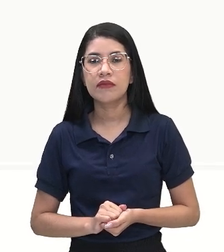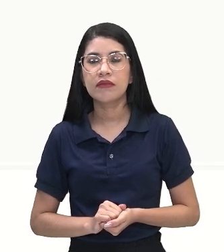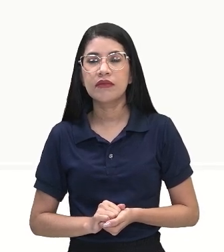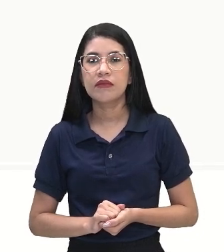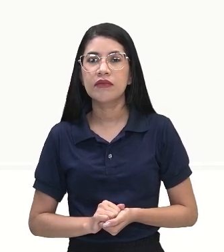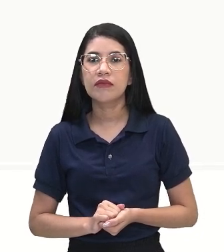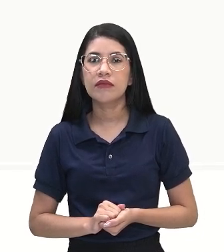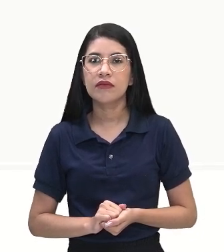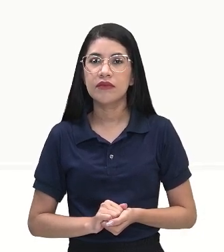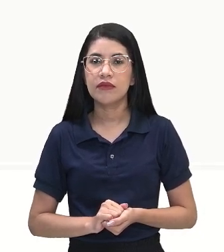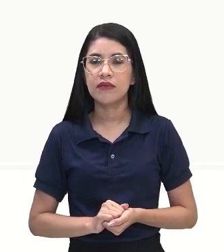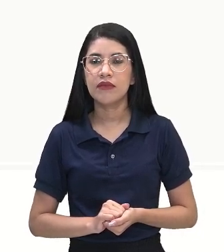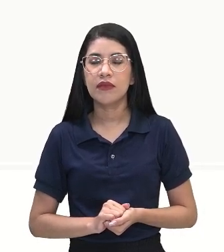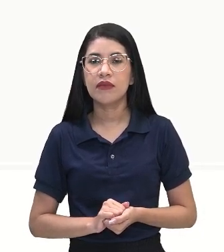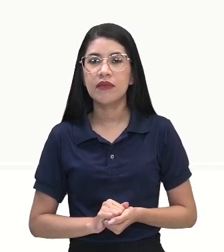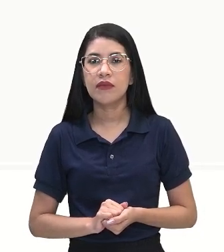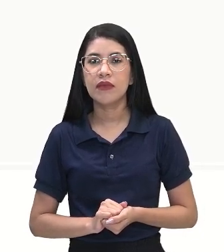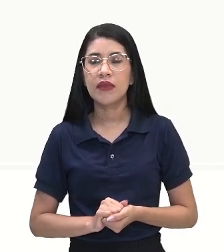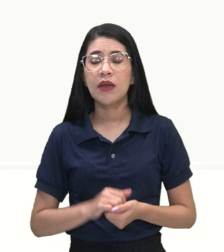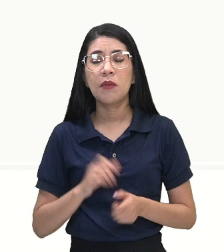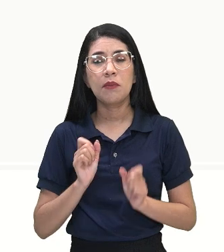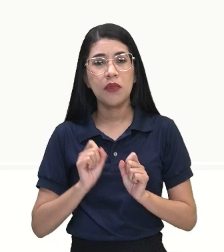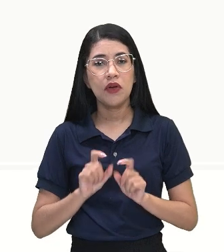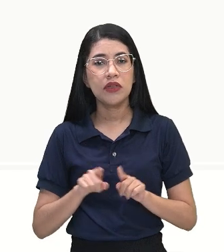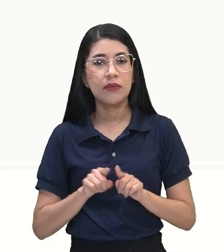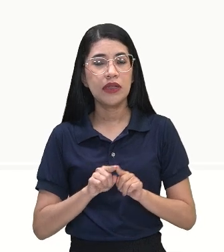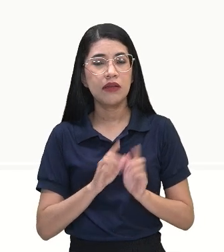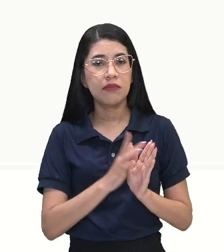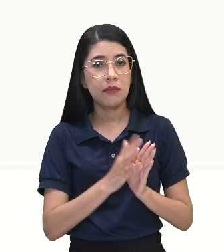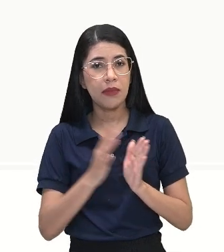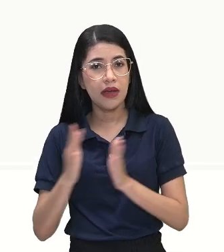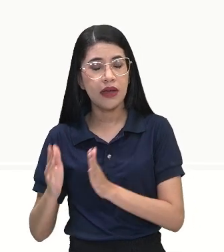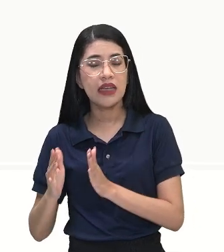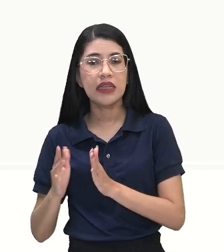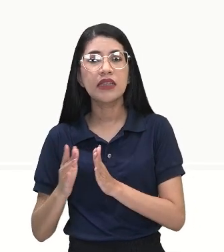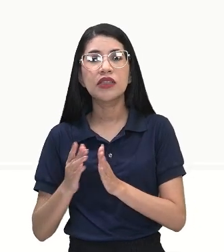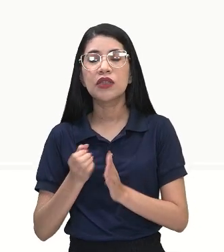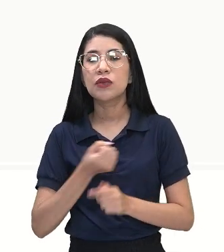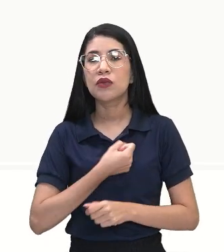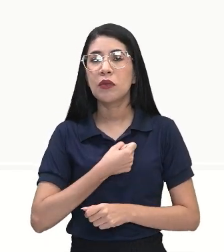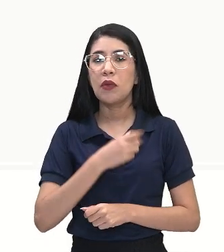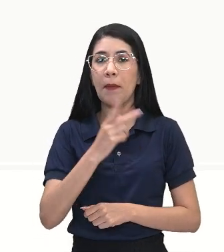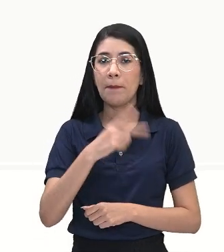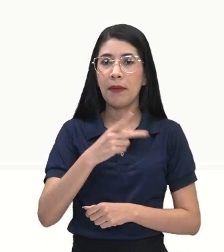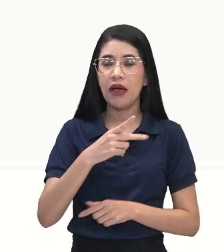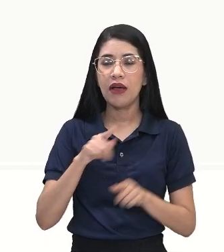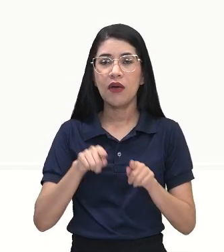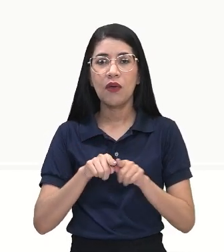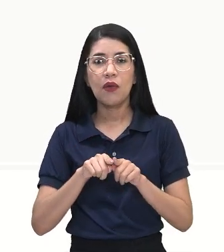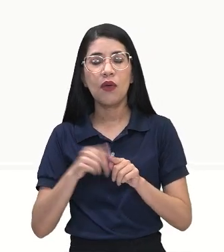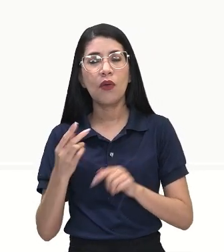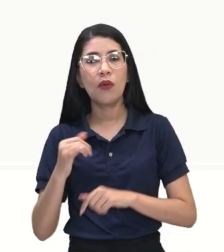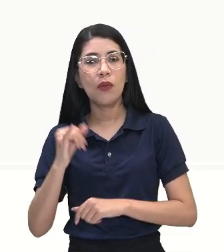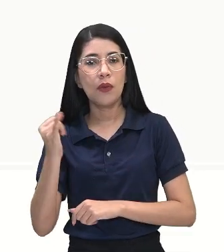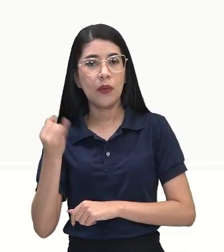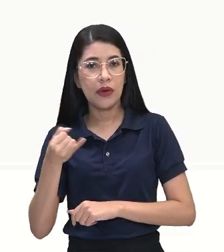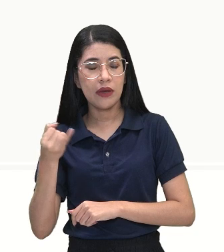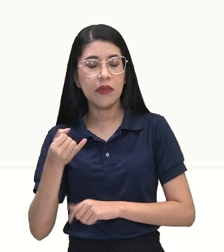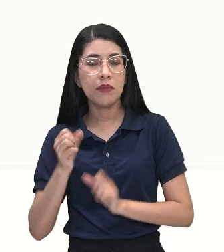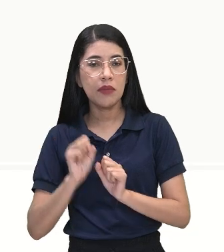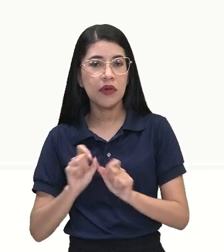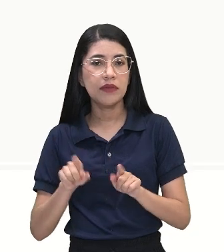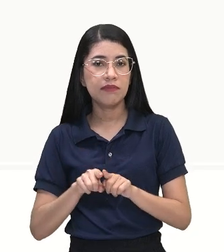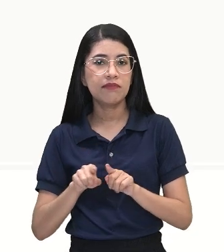de números pares ou de números primos, conforme eu falei para vocês agora há pouco, né? Então vamos ver